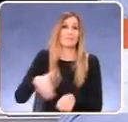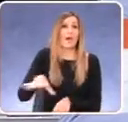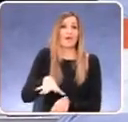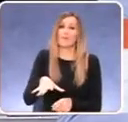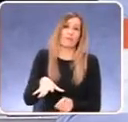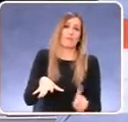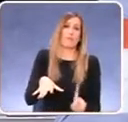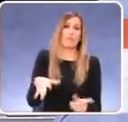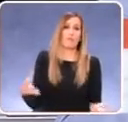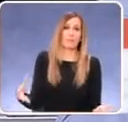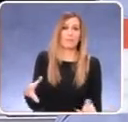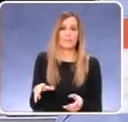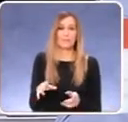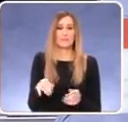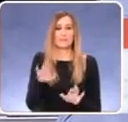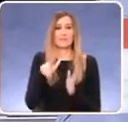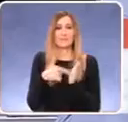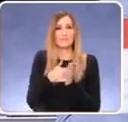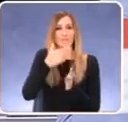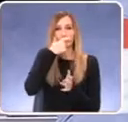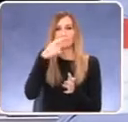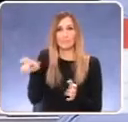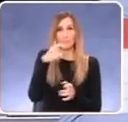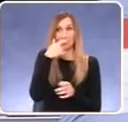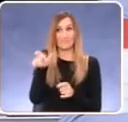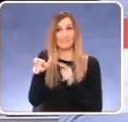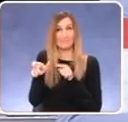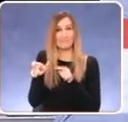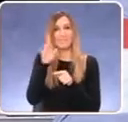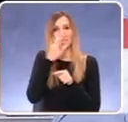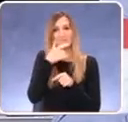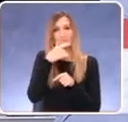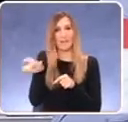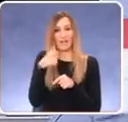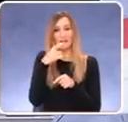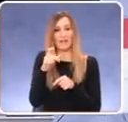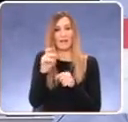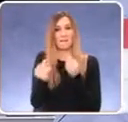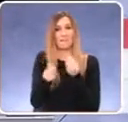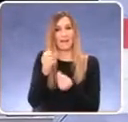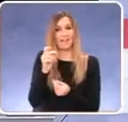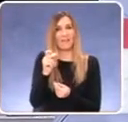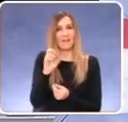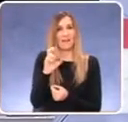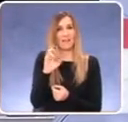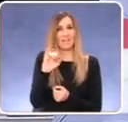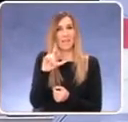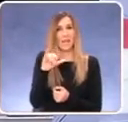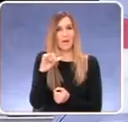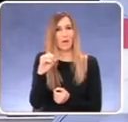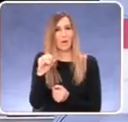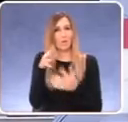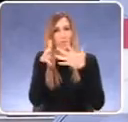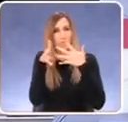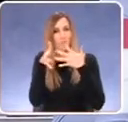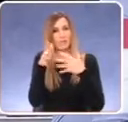Não. Mas sempre que se põe uma prótese, tirar e pôr na boca, especialmente se a prótese for de acrílico, toda em acrílico, a única